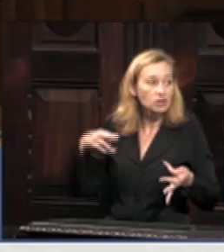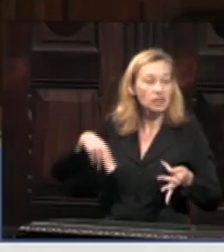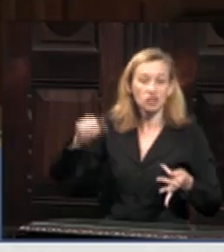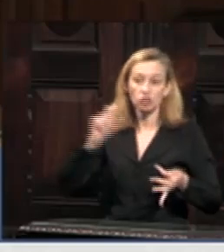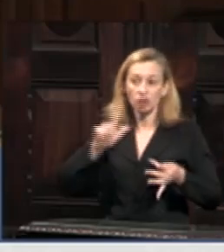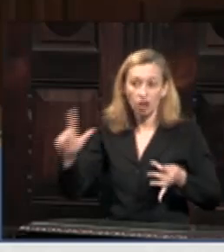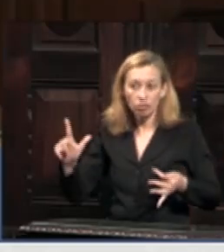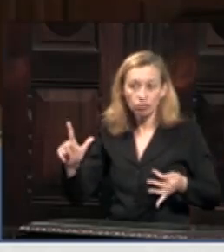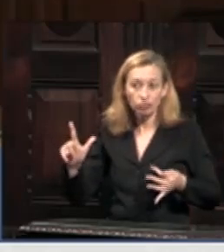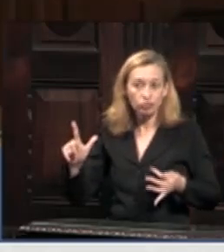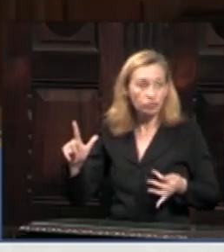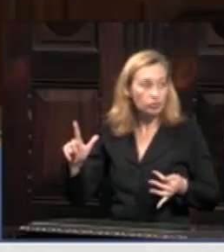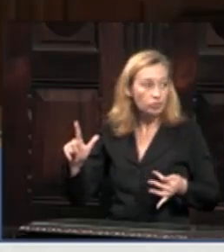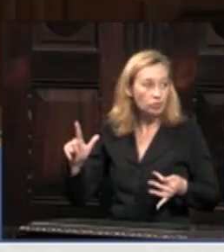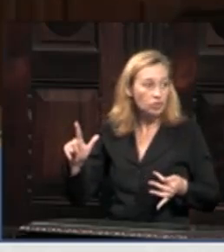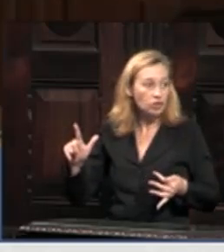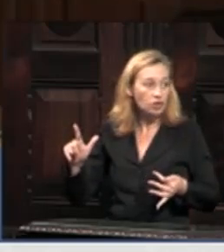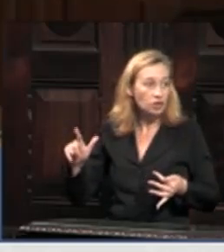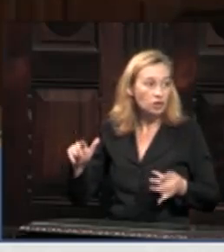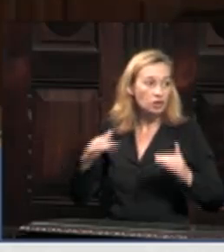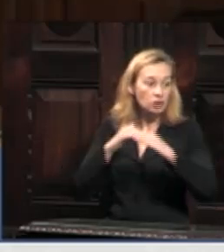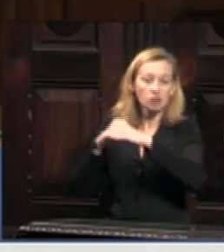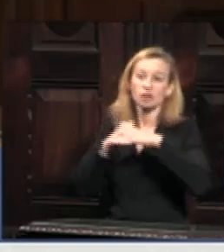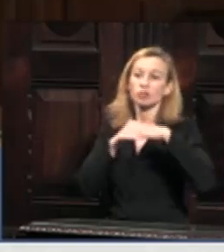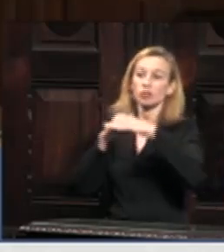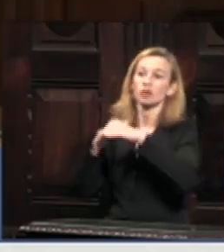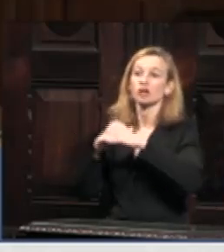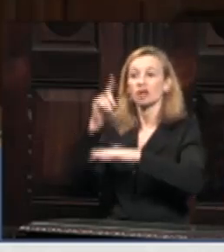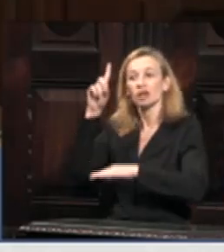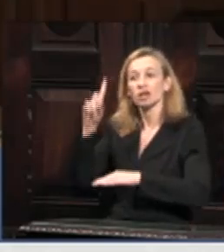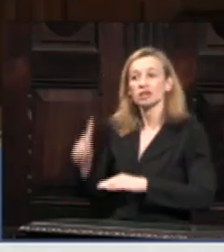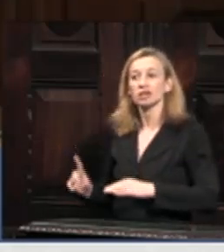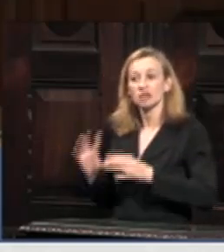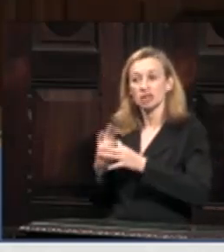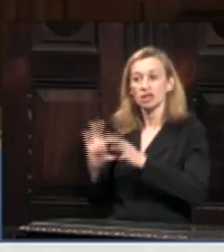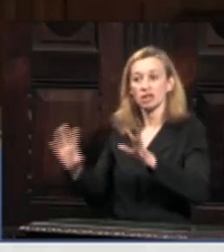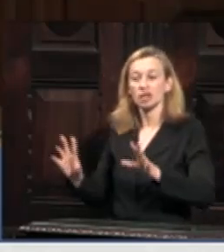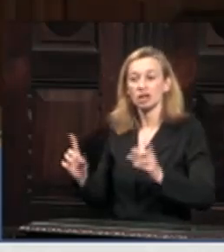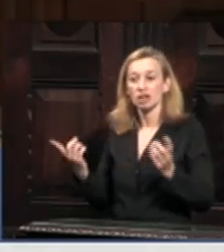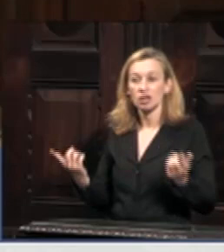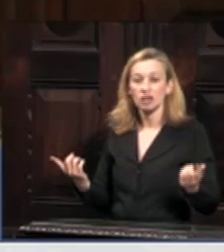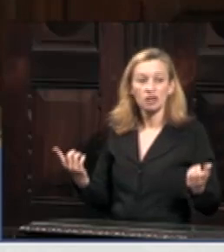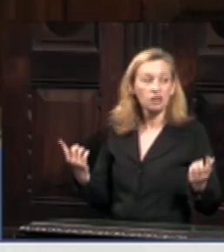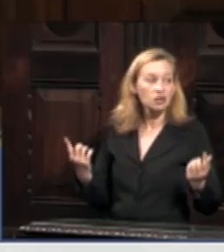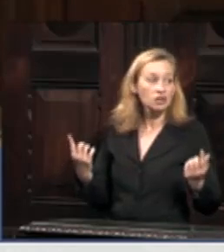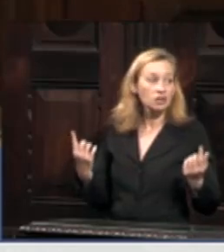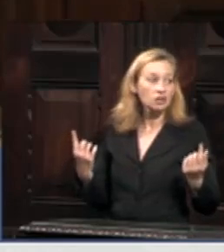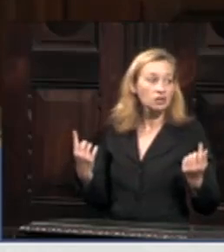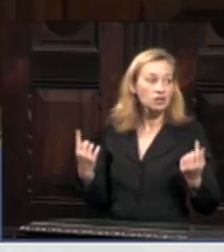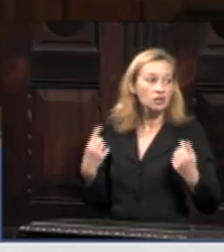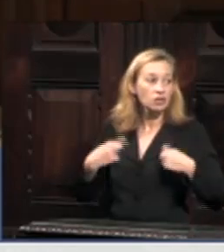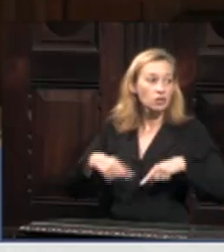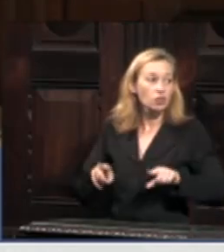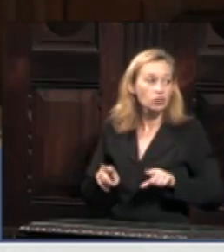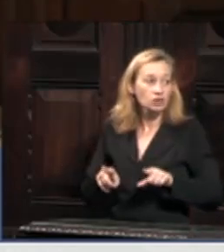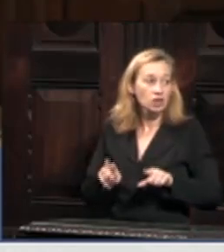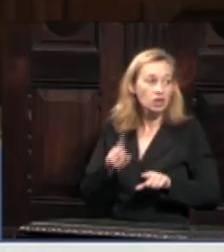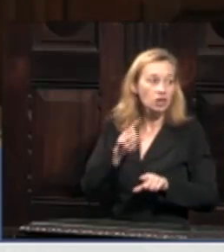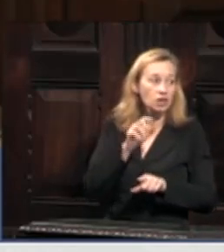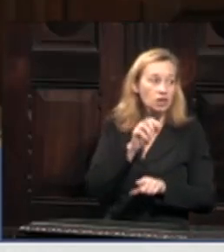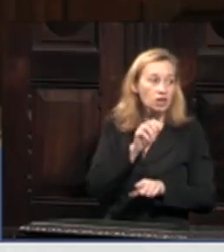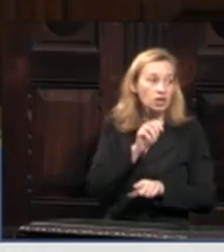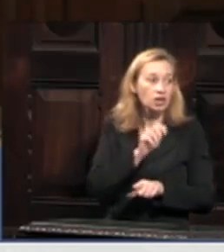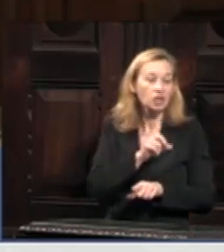nacional, é a democracia versus a barbárie, é o progressismo versus o autoritarismo. É